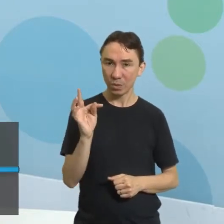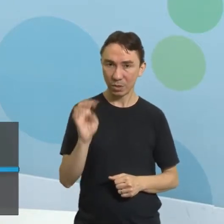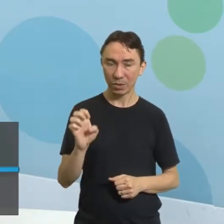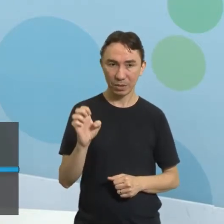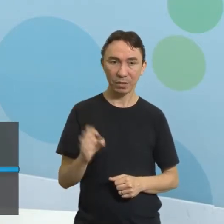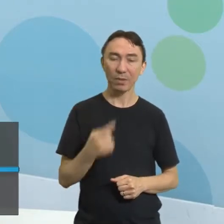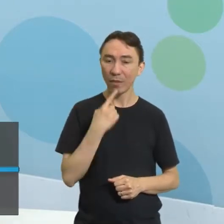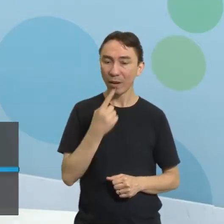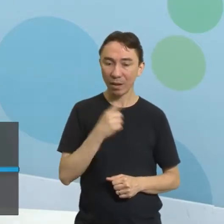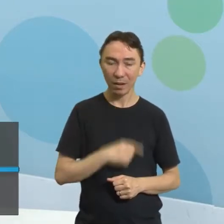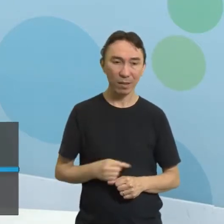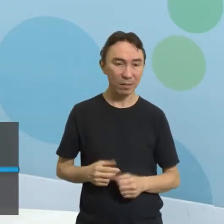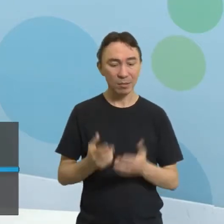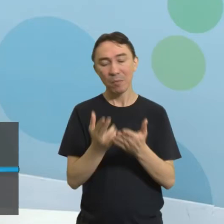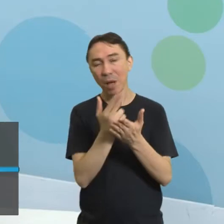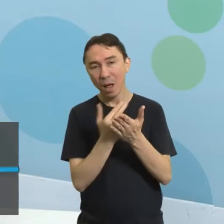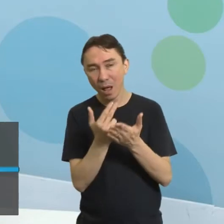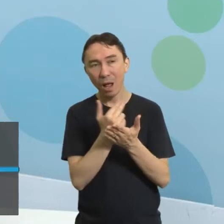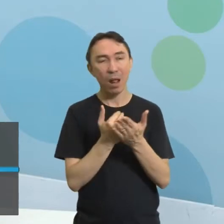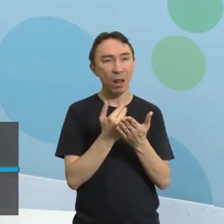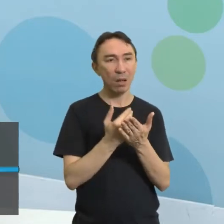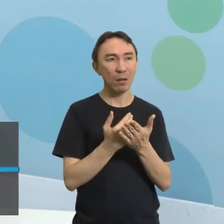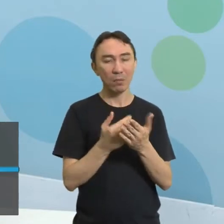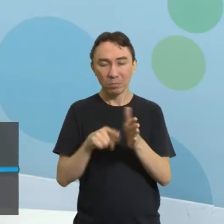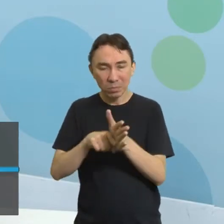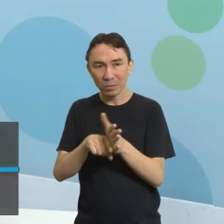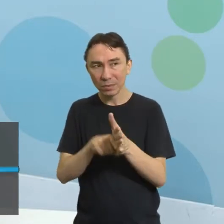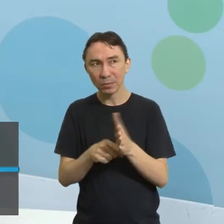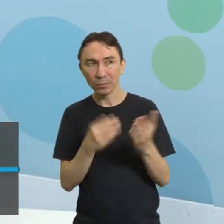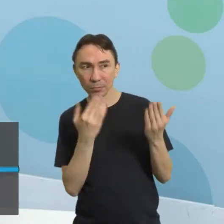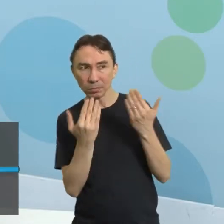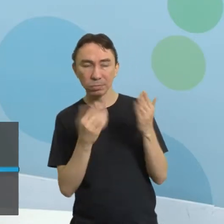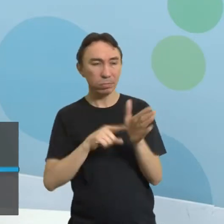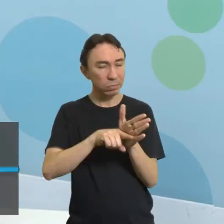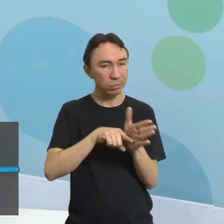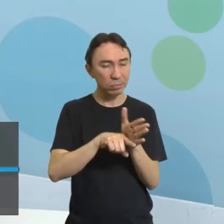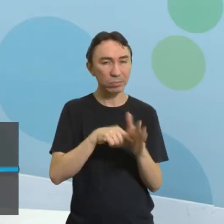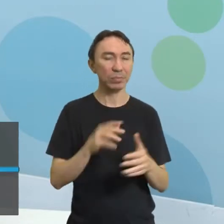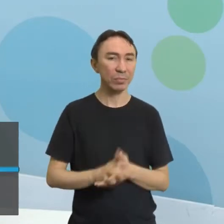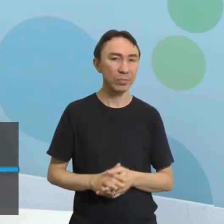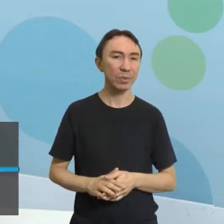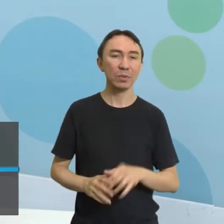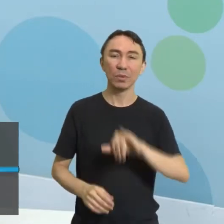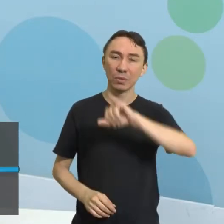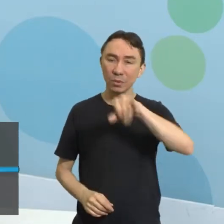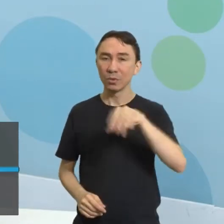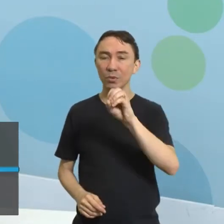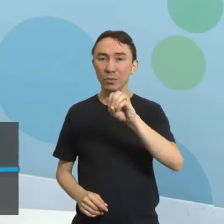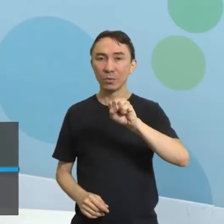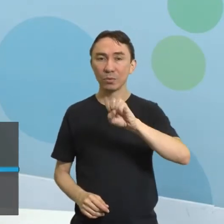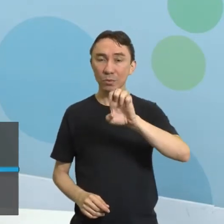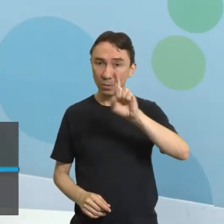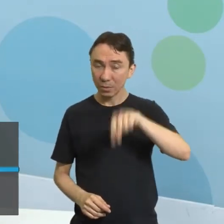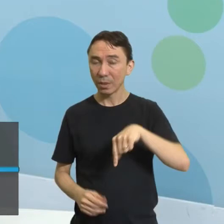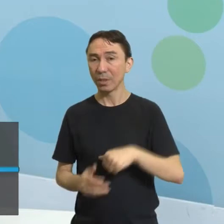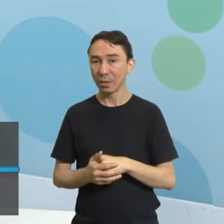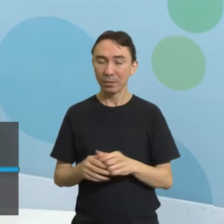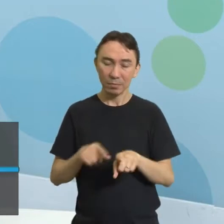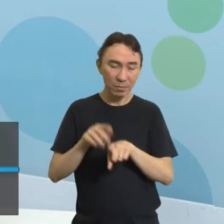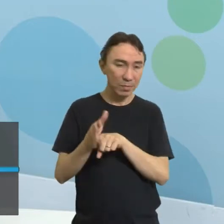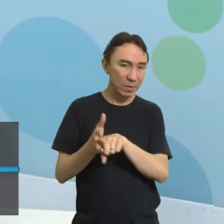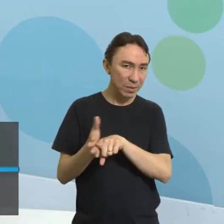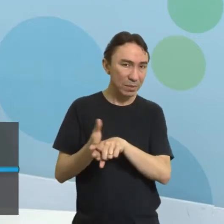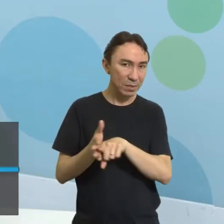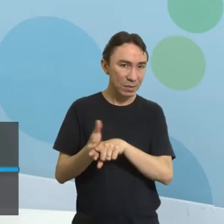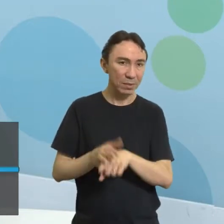das imagens e pesquisas, a professor José, pesquisa, professor